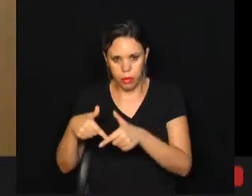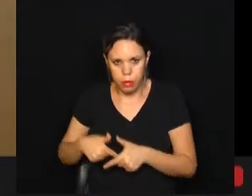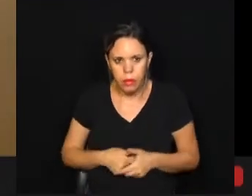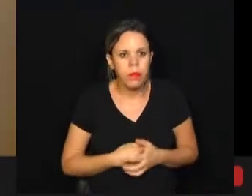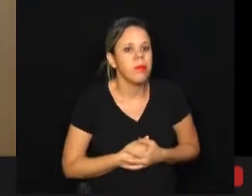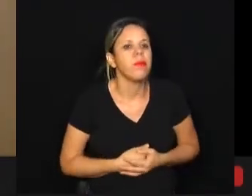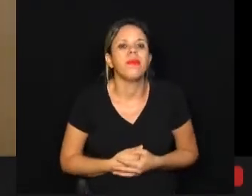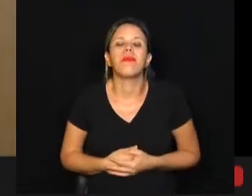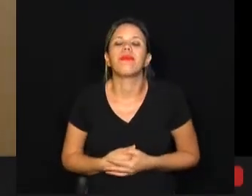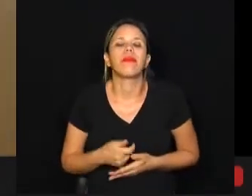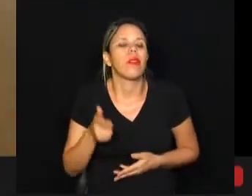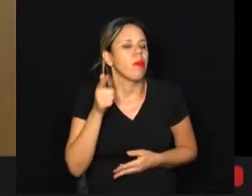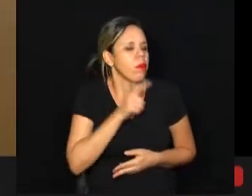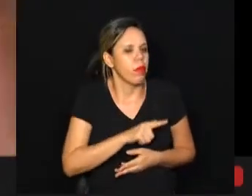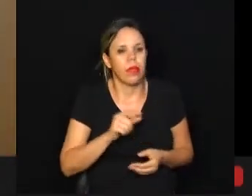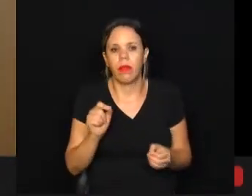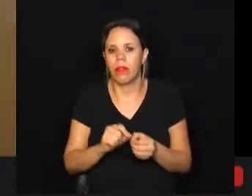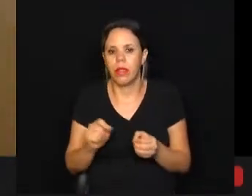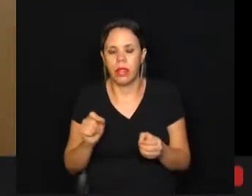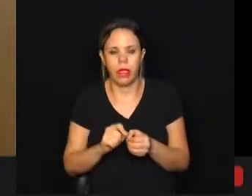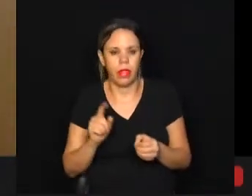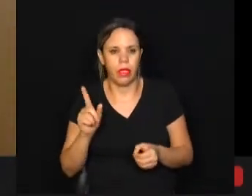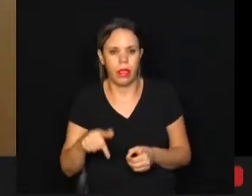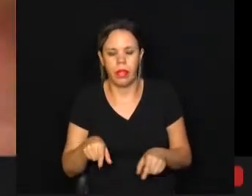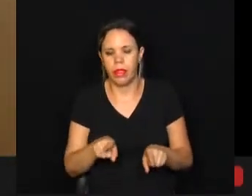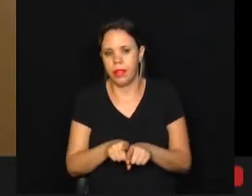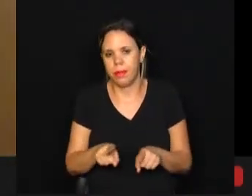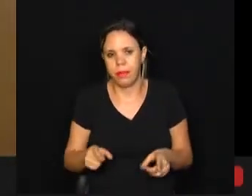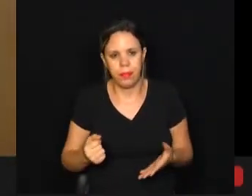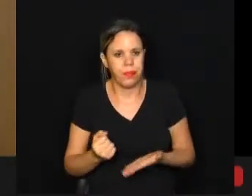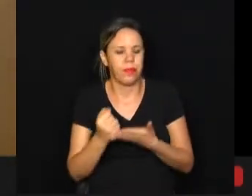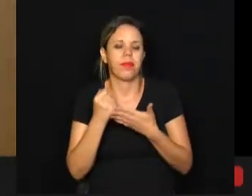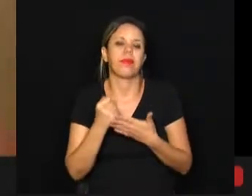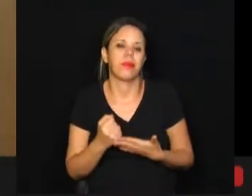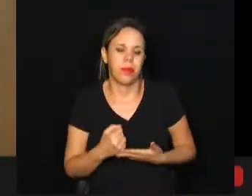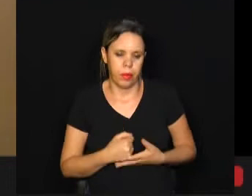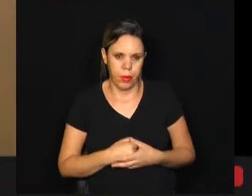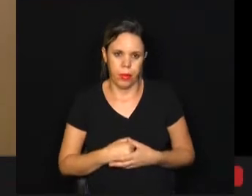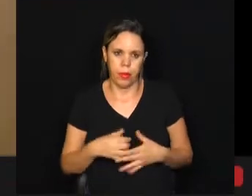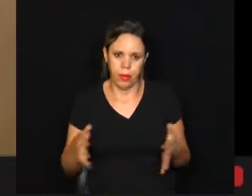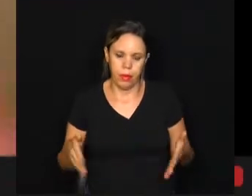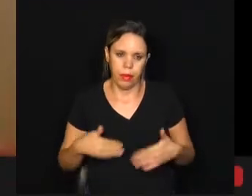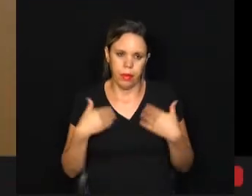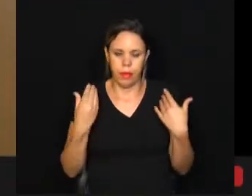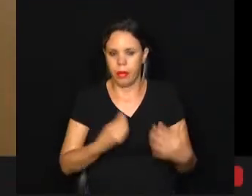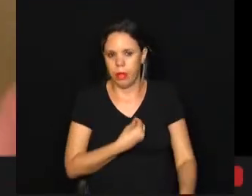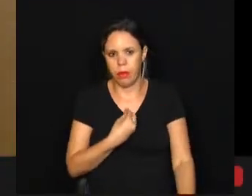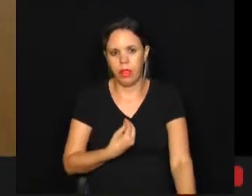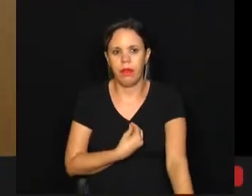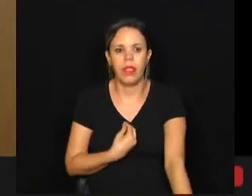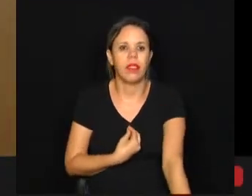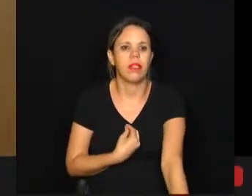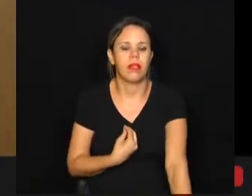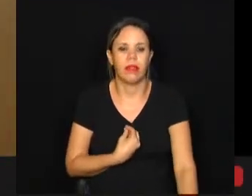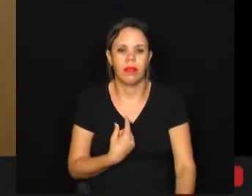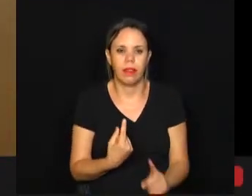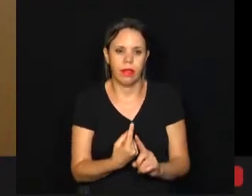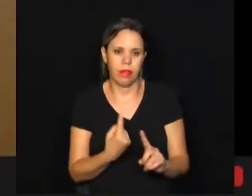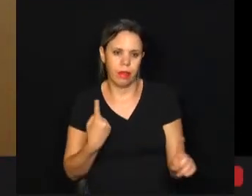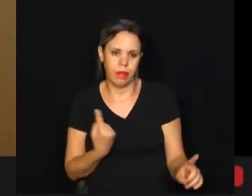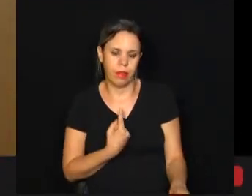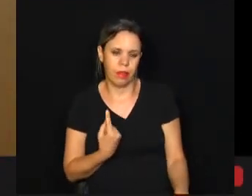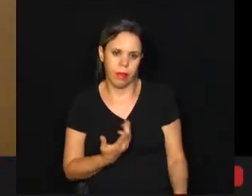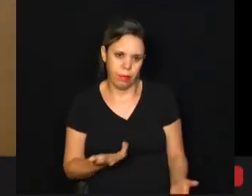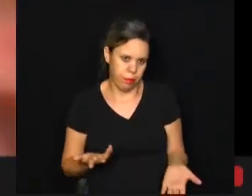né? Conseguindo fazer, e isto tem sido um dos motivos que tem animado a vida que agora está isolada,